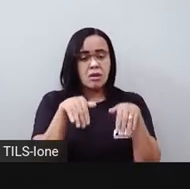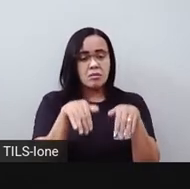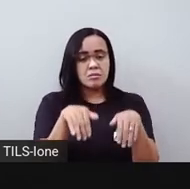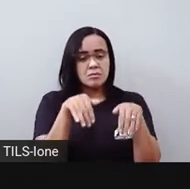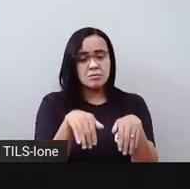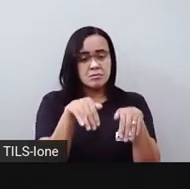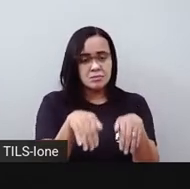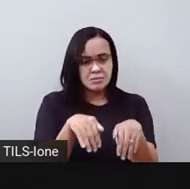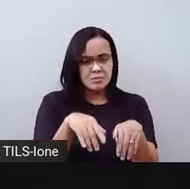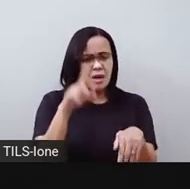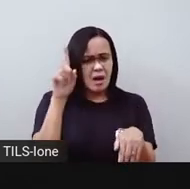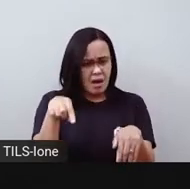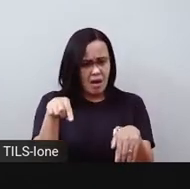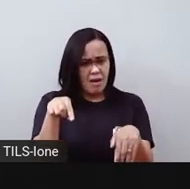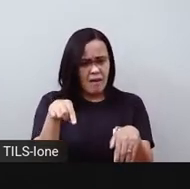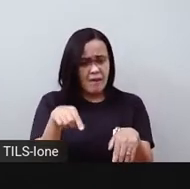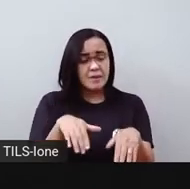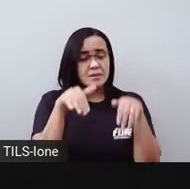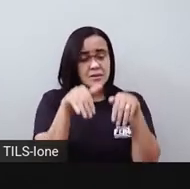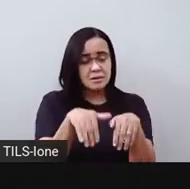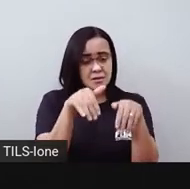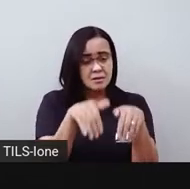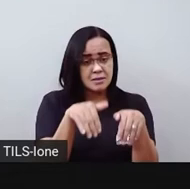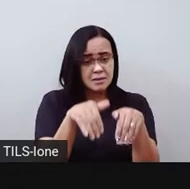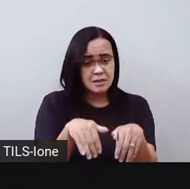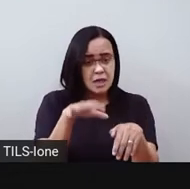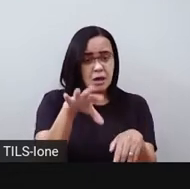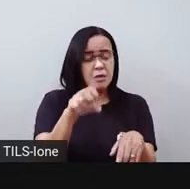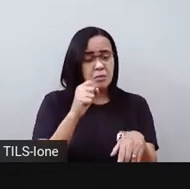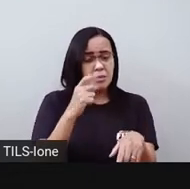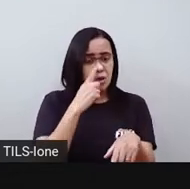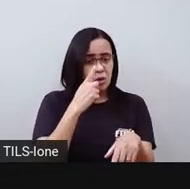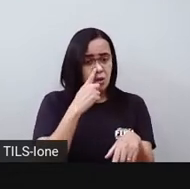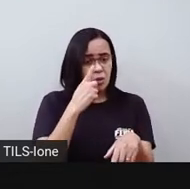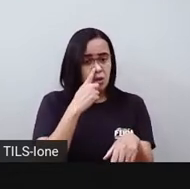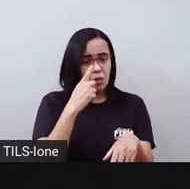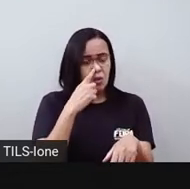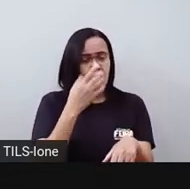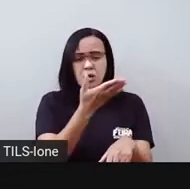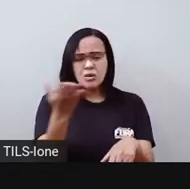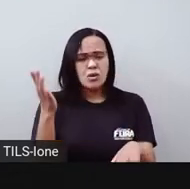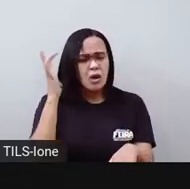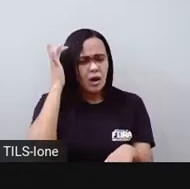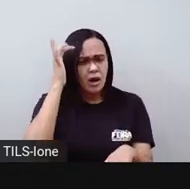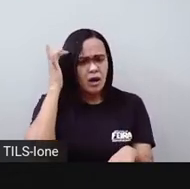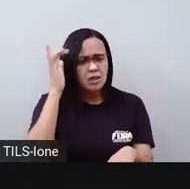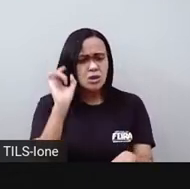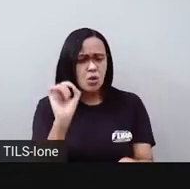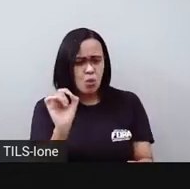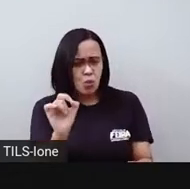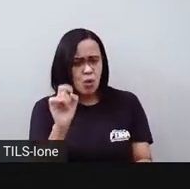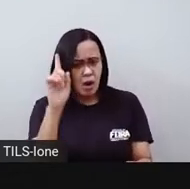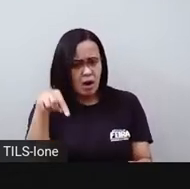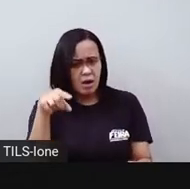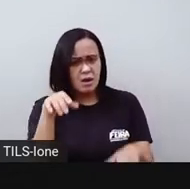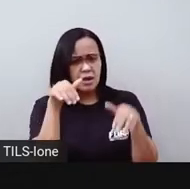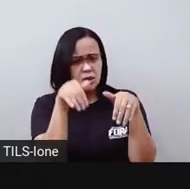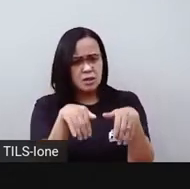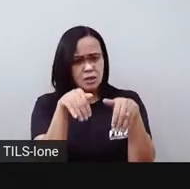Será que ele pegou o biscoito? O que é que vocês acham? Será que foi o canguru que pegou esse biscoito,